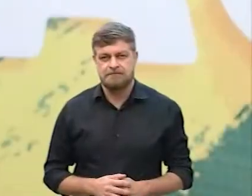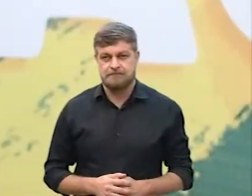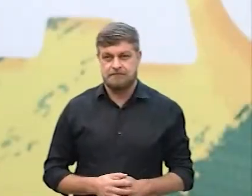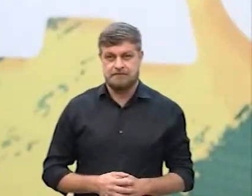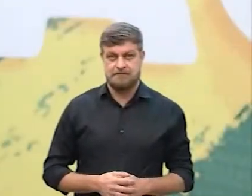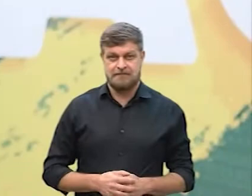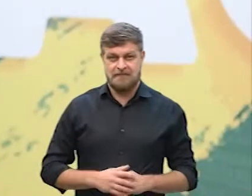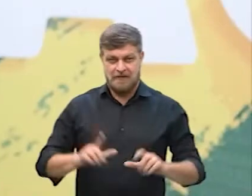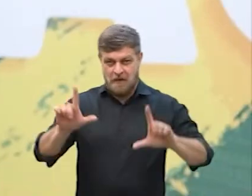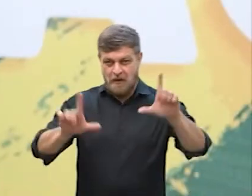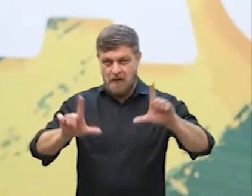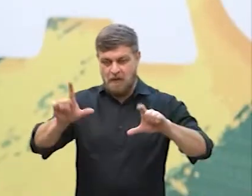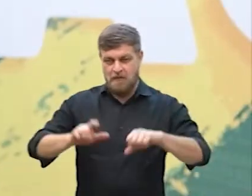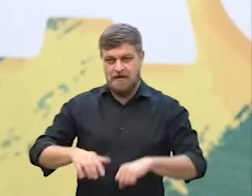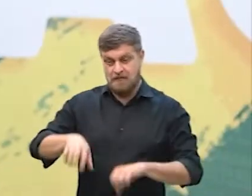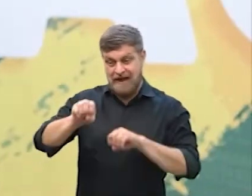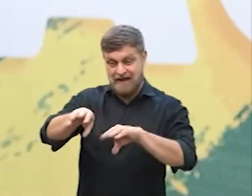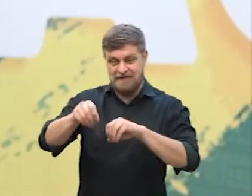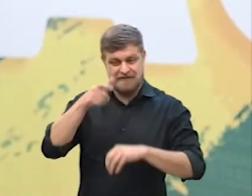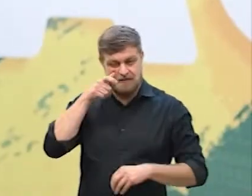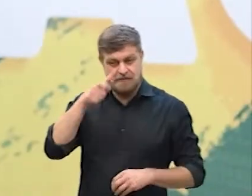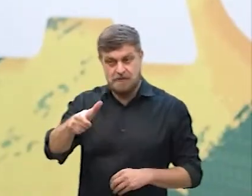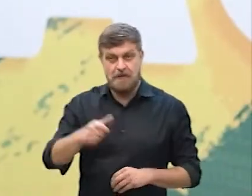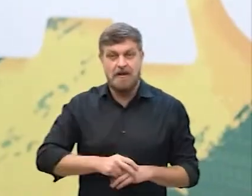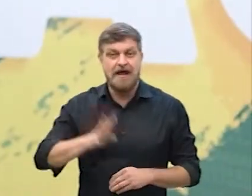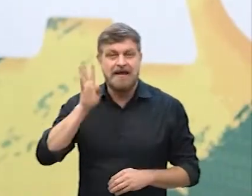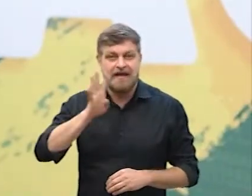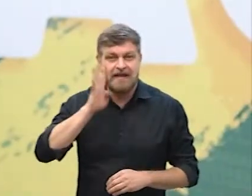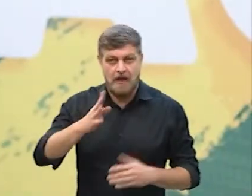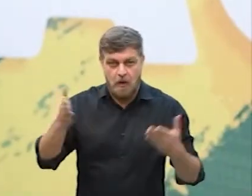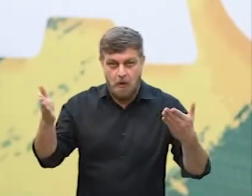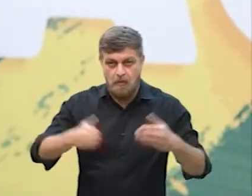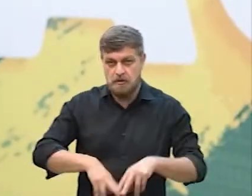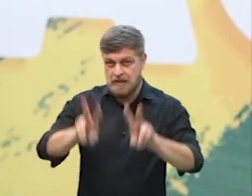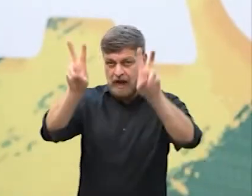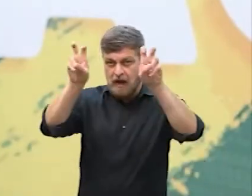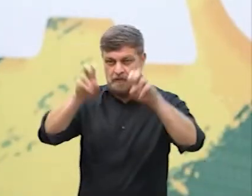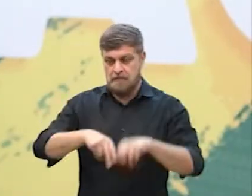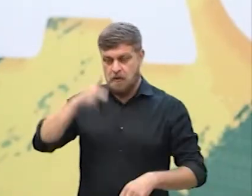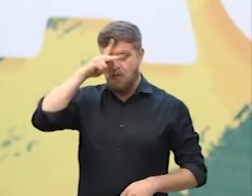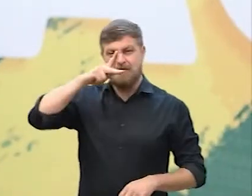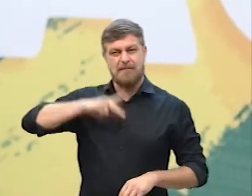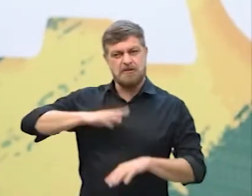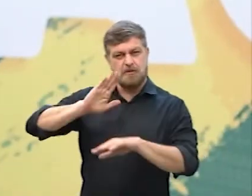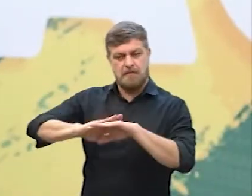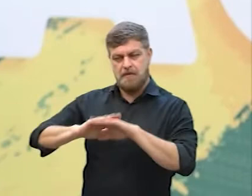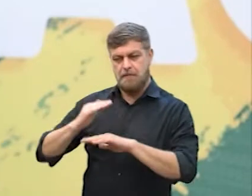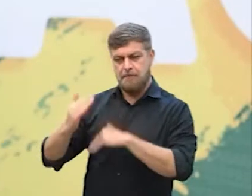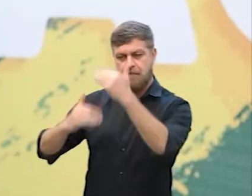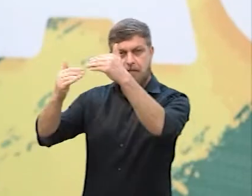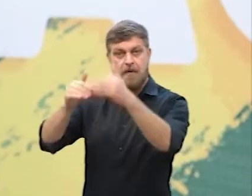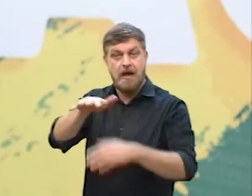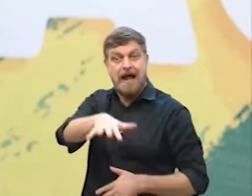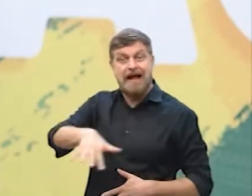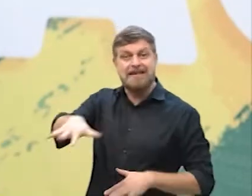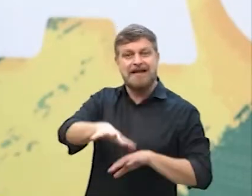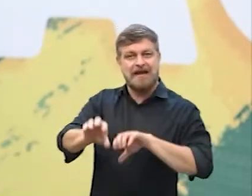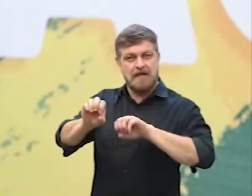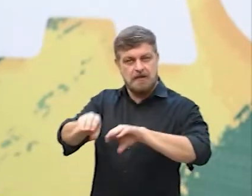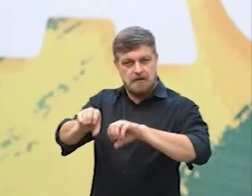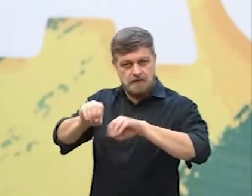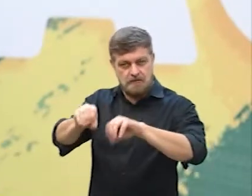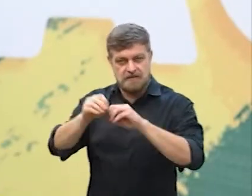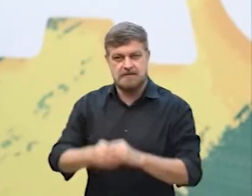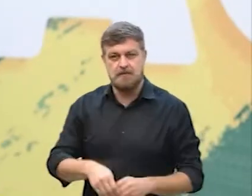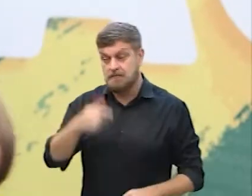Bom, é o quadro De Olho na Educação e olha só que bacana, hoje a gente vai falar sobre meritocracia na educação, enfim, no